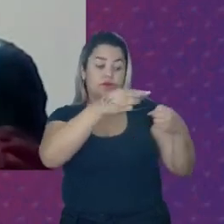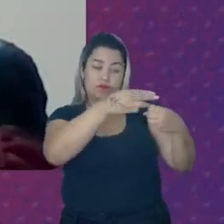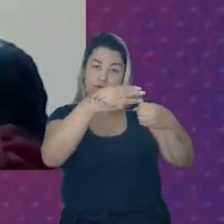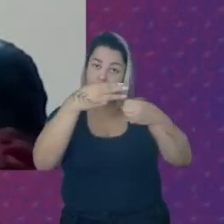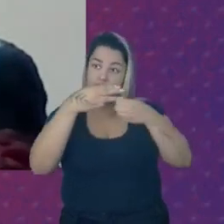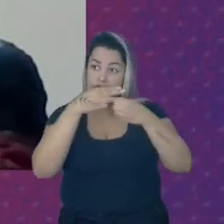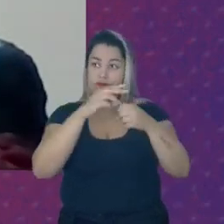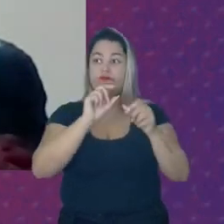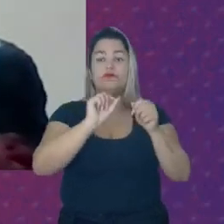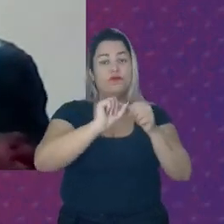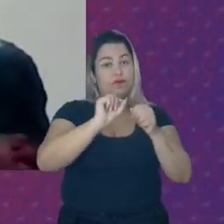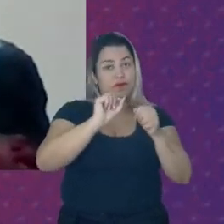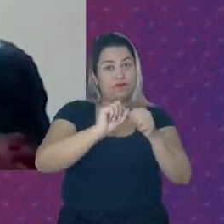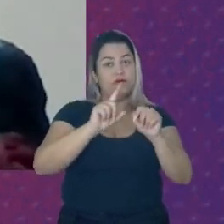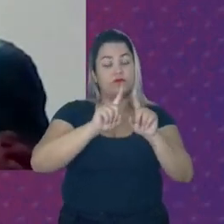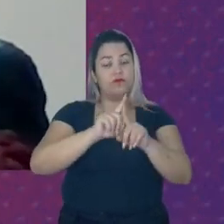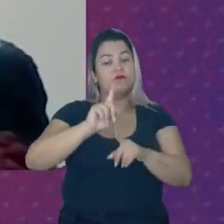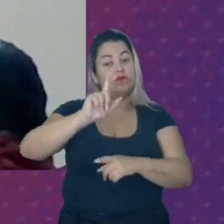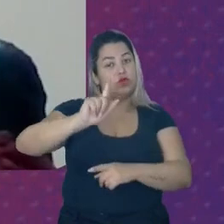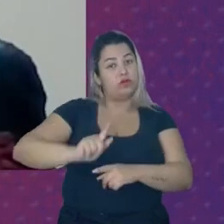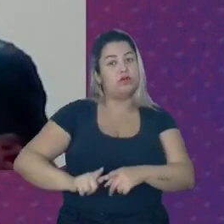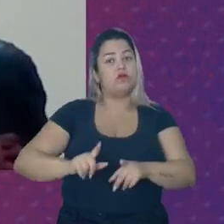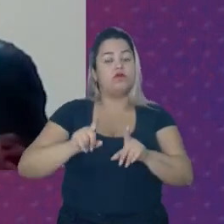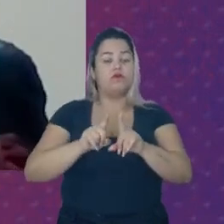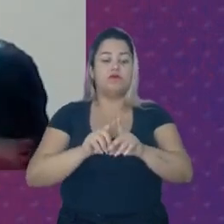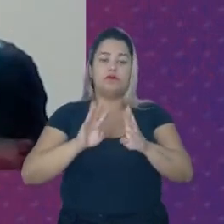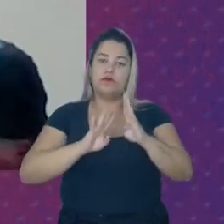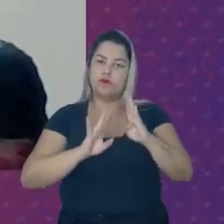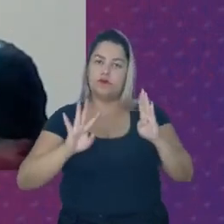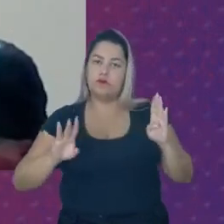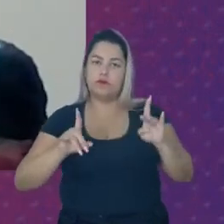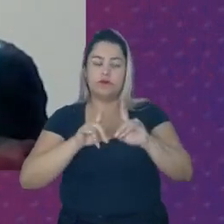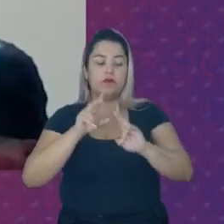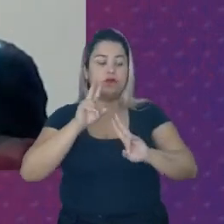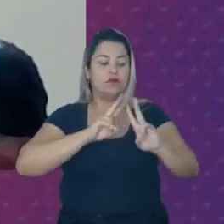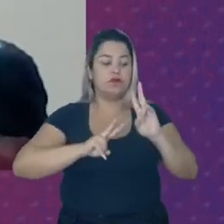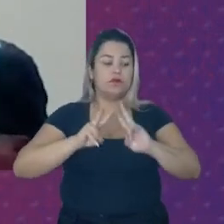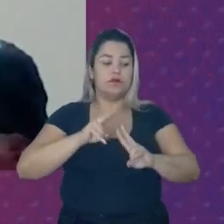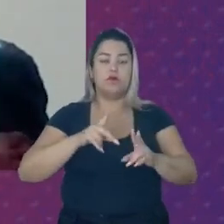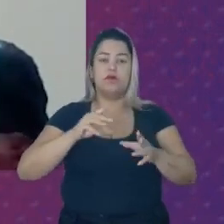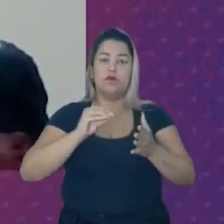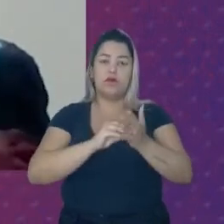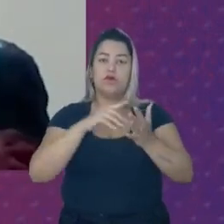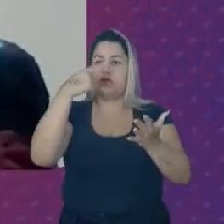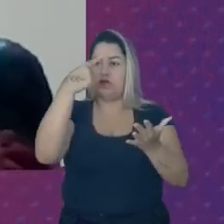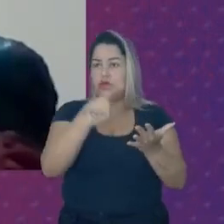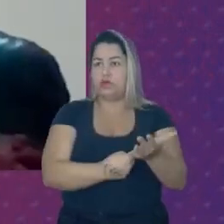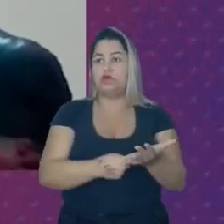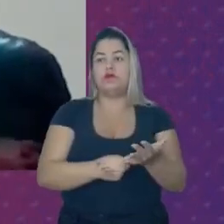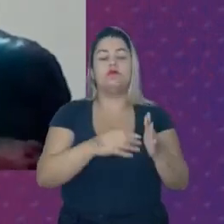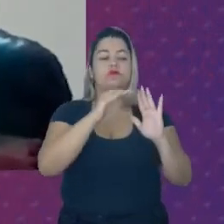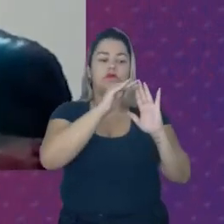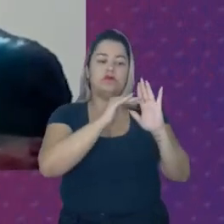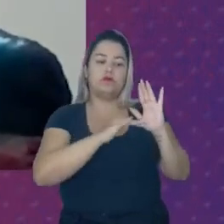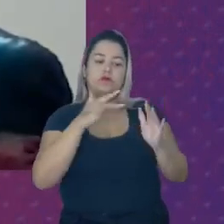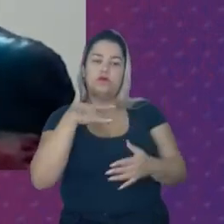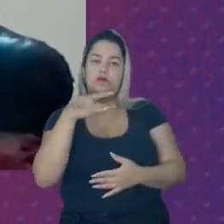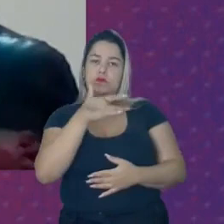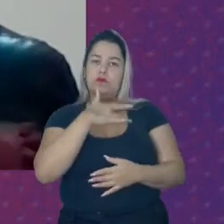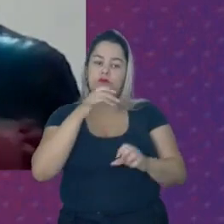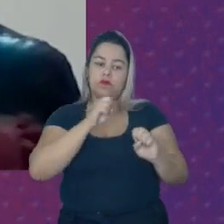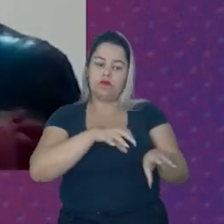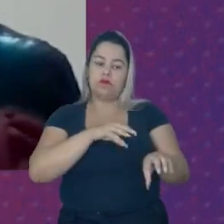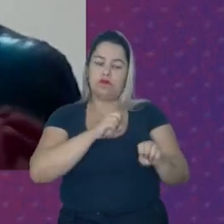gente realiza a gestão dos benefícios e acompanha as famílias que estão em descumprimento das condicionalidades de saúde e da